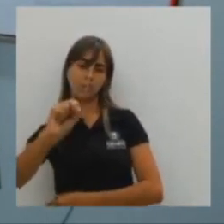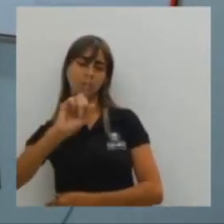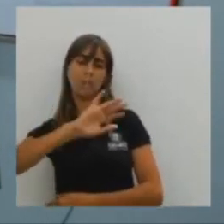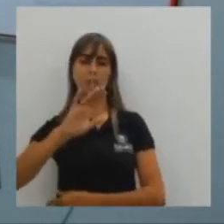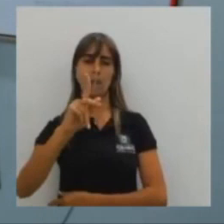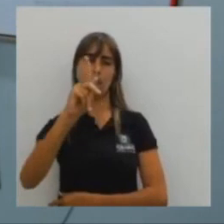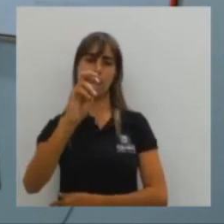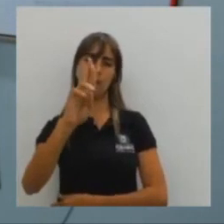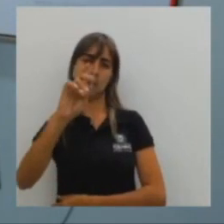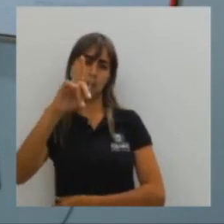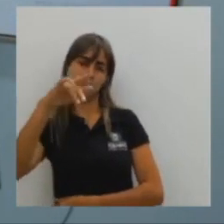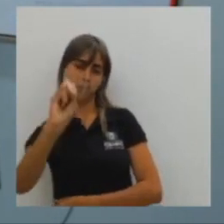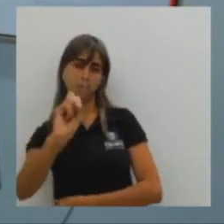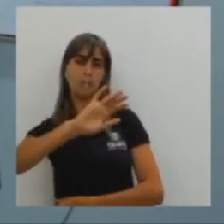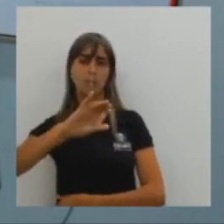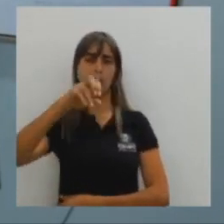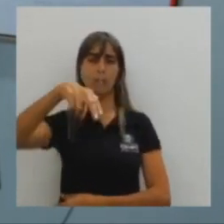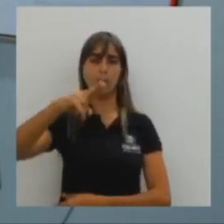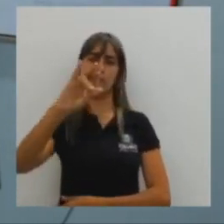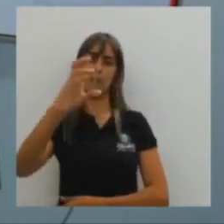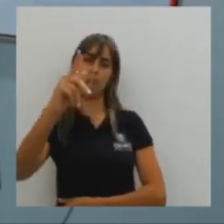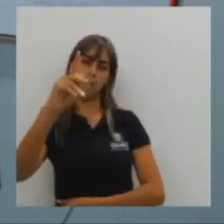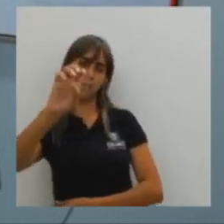Caroline também, Nicolas.